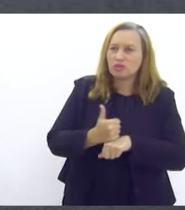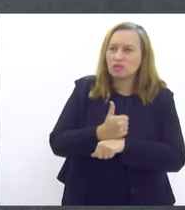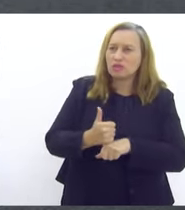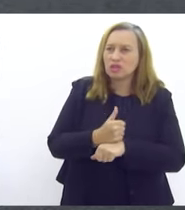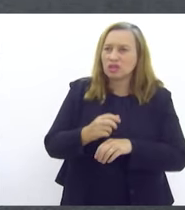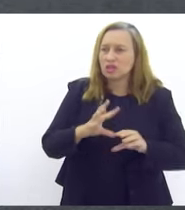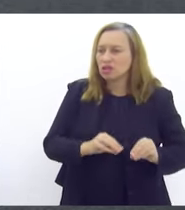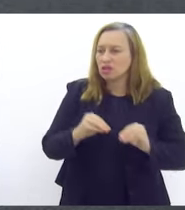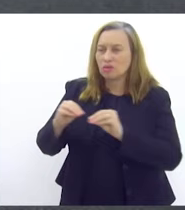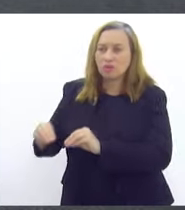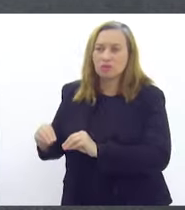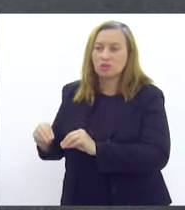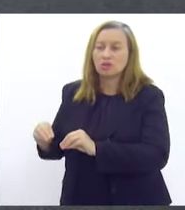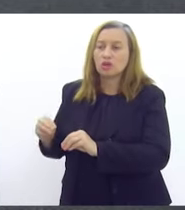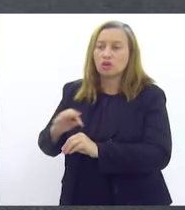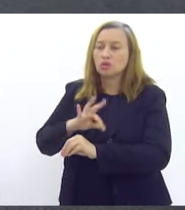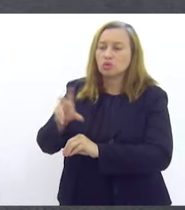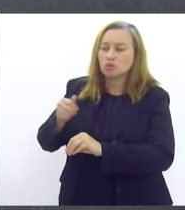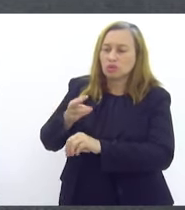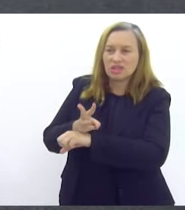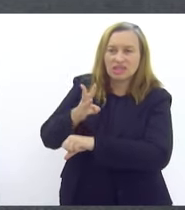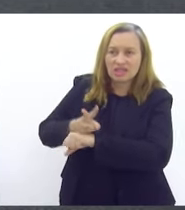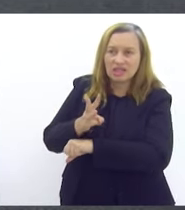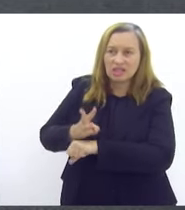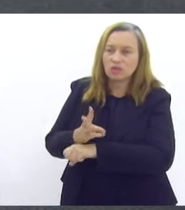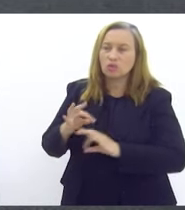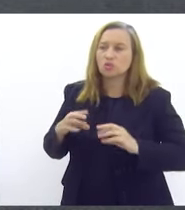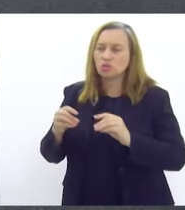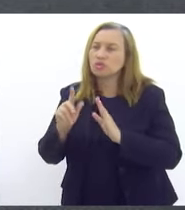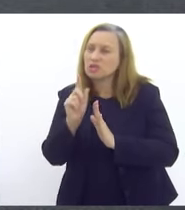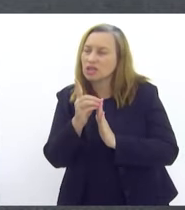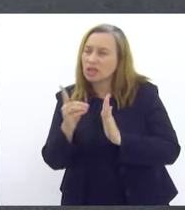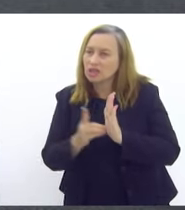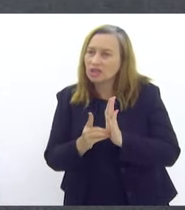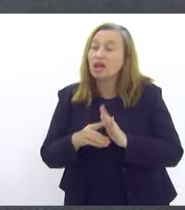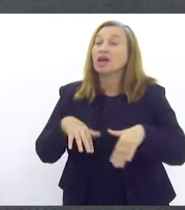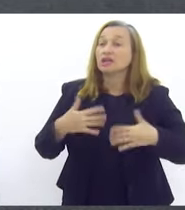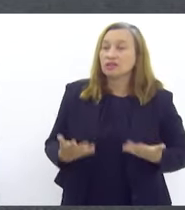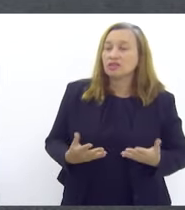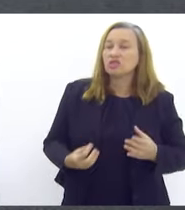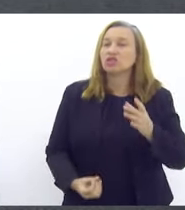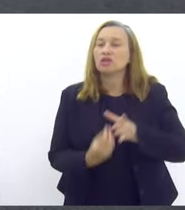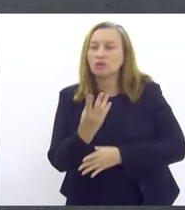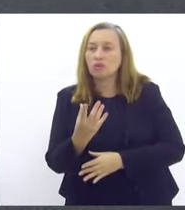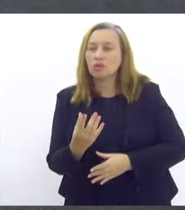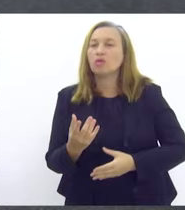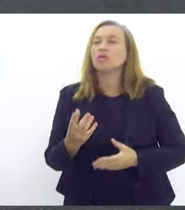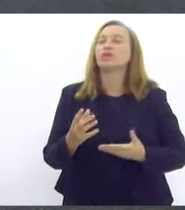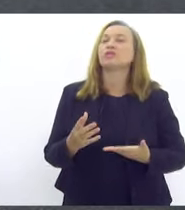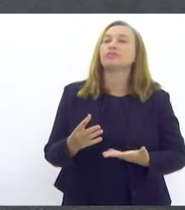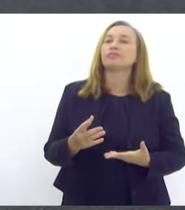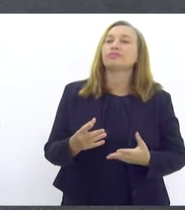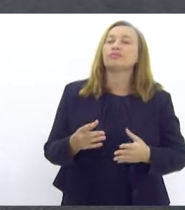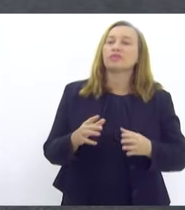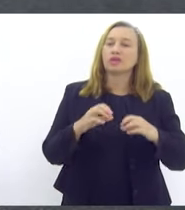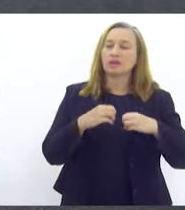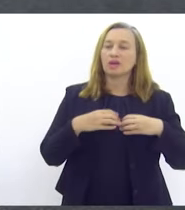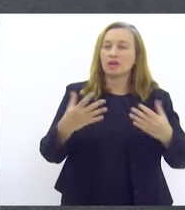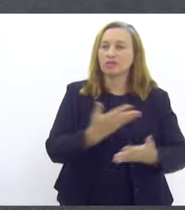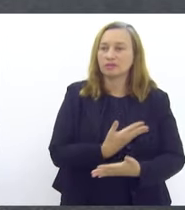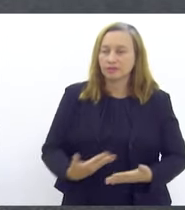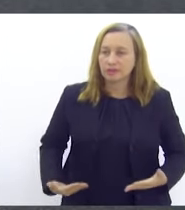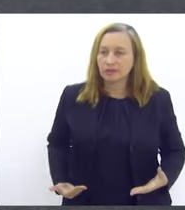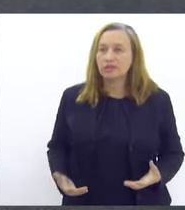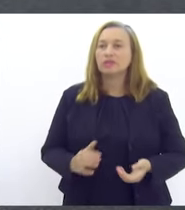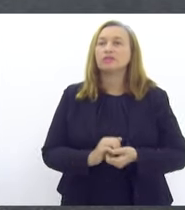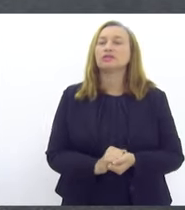terceirização. E fez isso através de um decreto. Então, a gente construiu uma audiência pública, parceria do nosso mandato popular com o mandato da